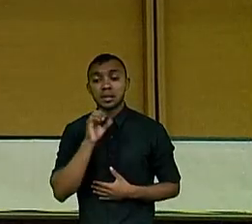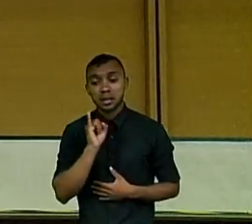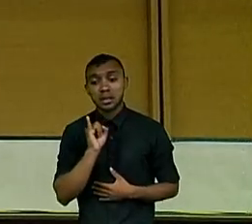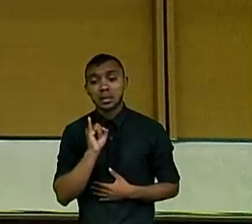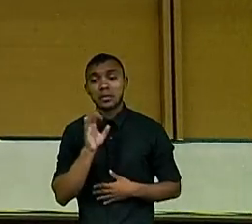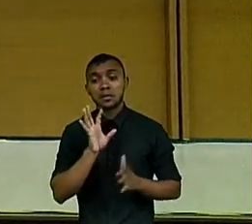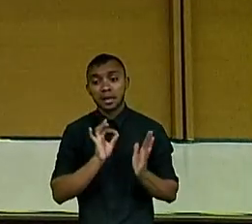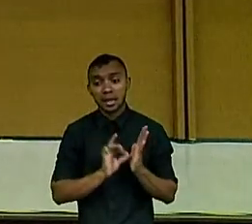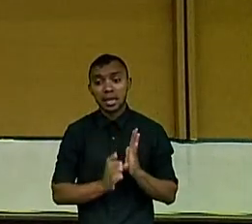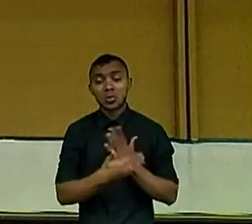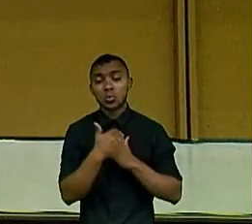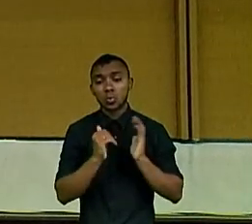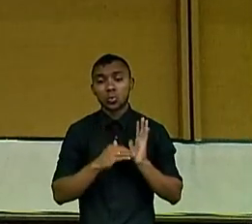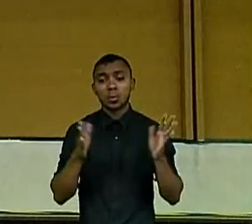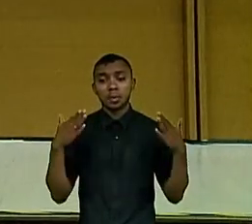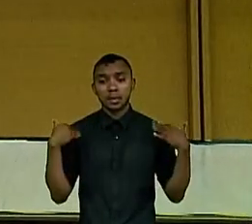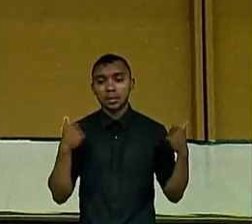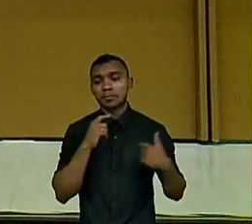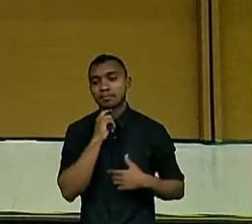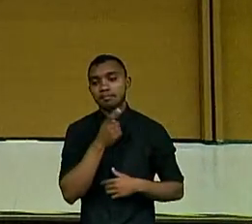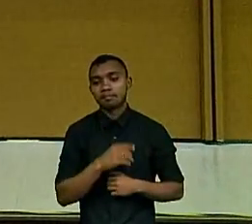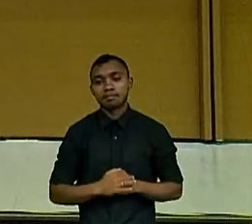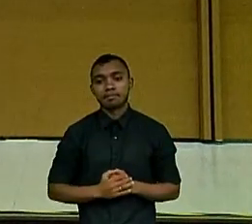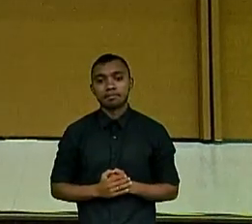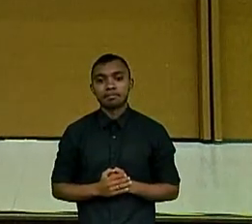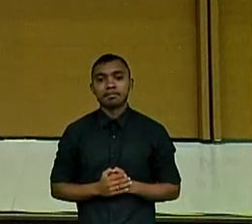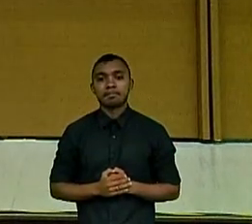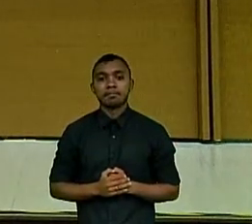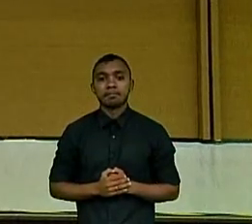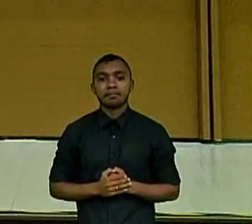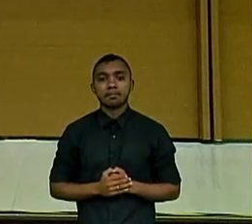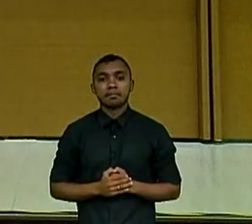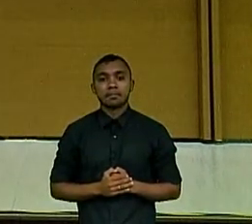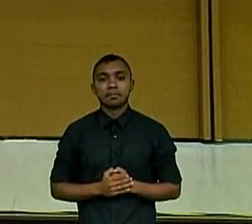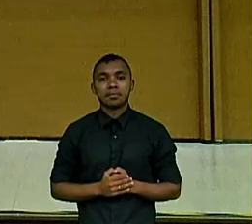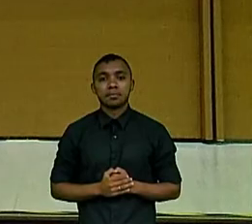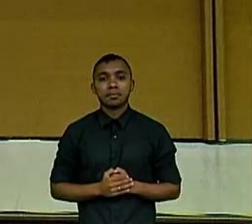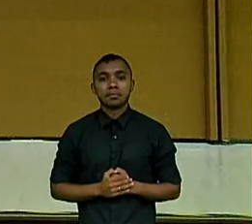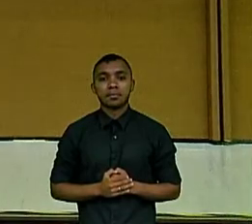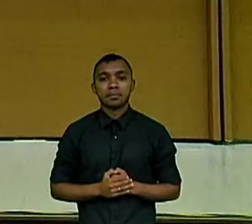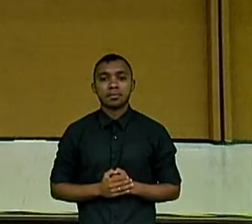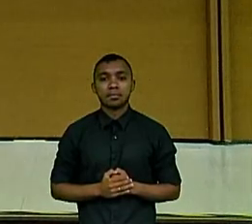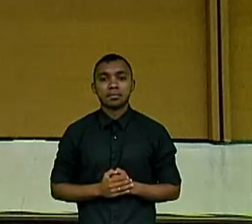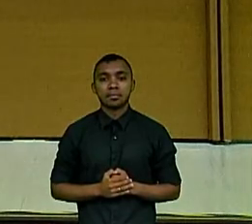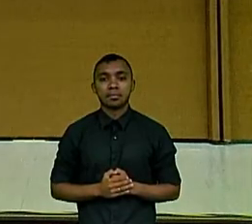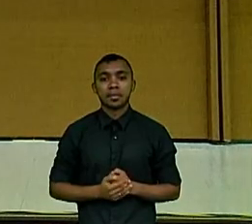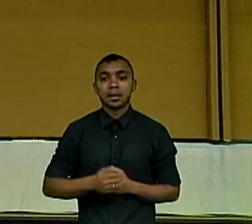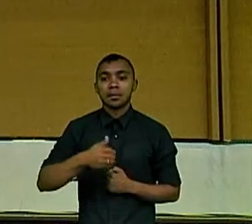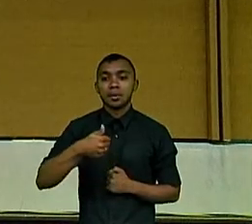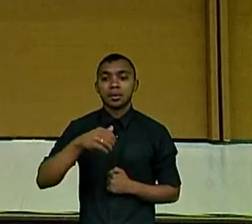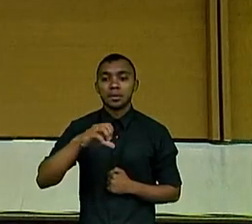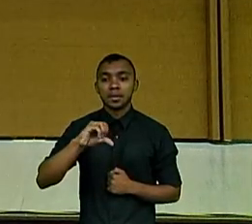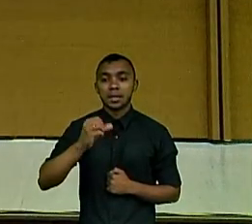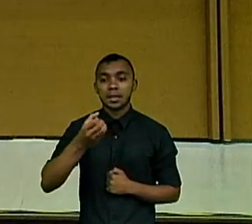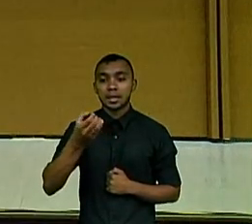inteiro quem foi o presidente eleito em 1960